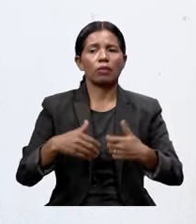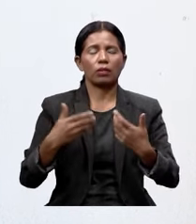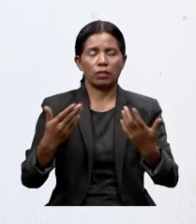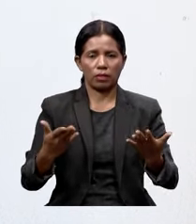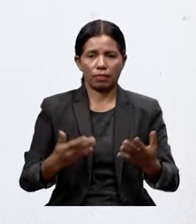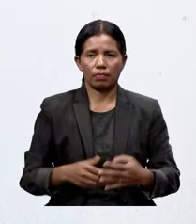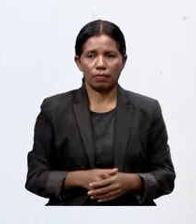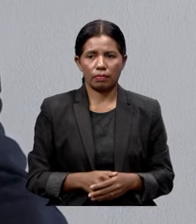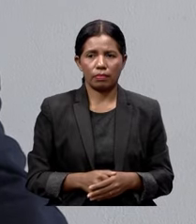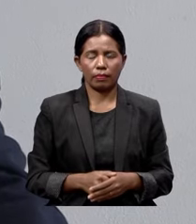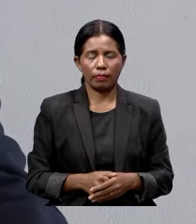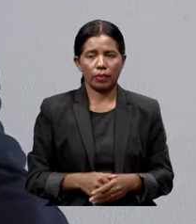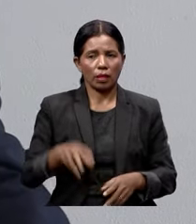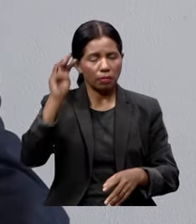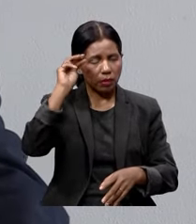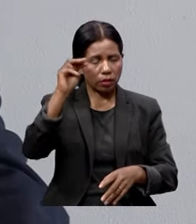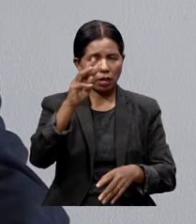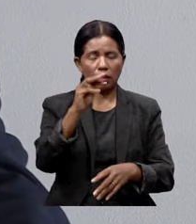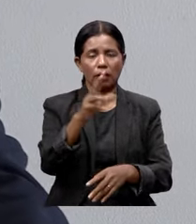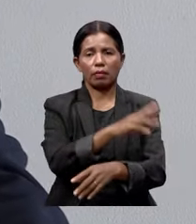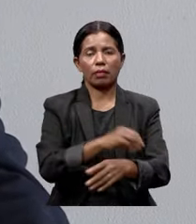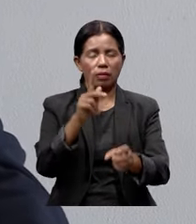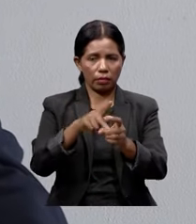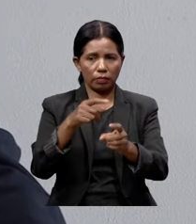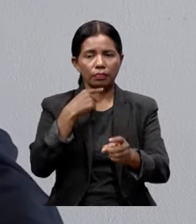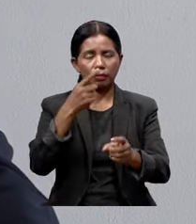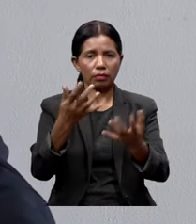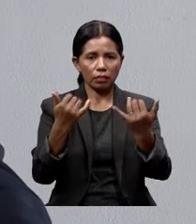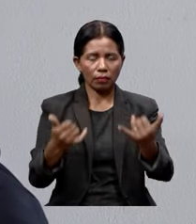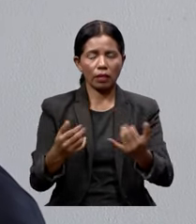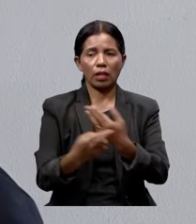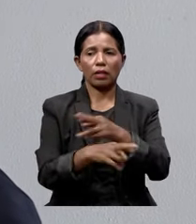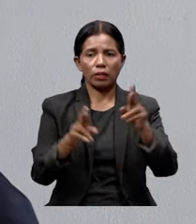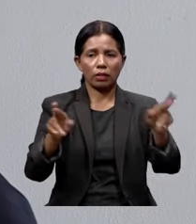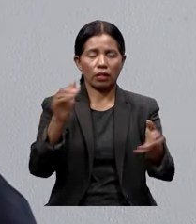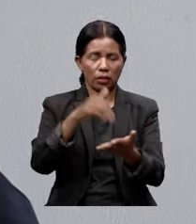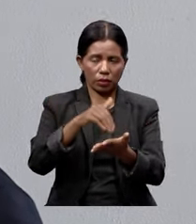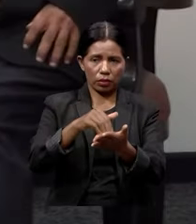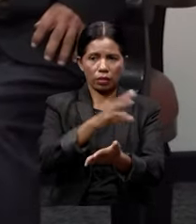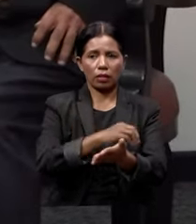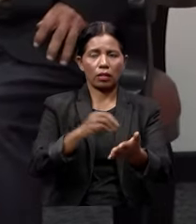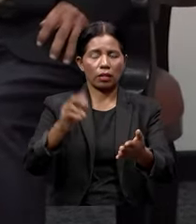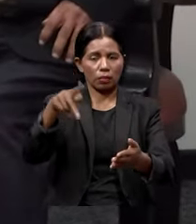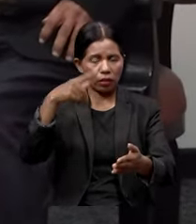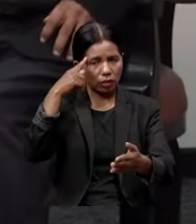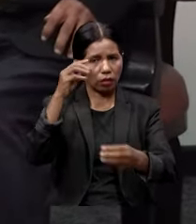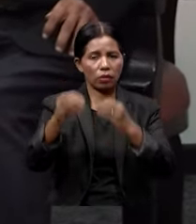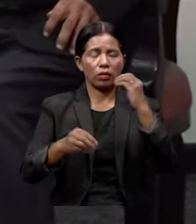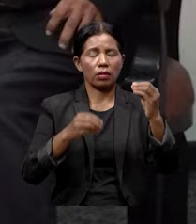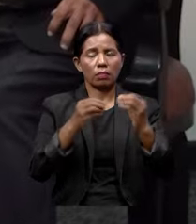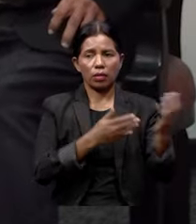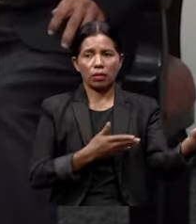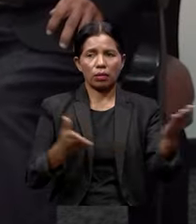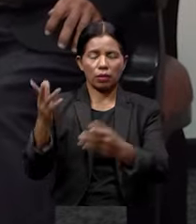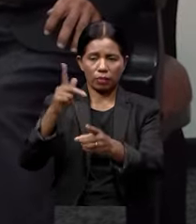Sá. Ministro Petróleo no Recursos Minerais Chateten, de dar um resultado estudo conceito no política com a badada